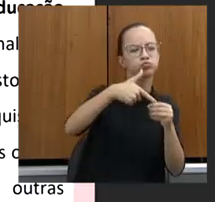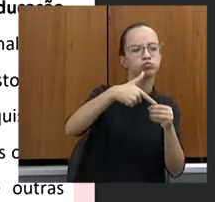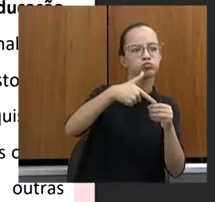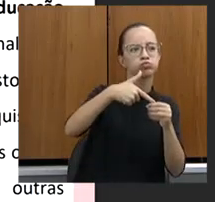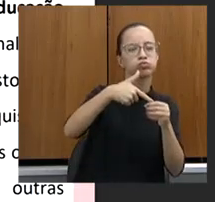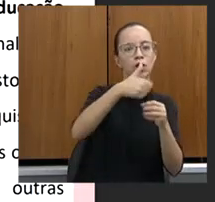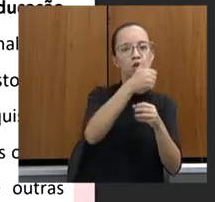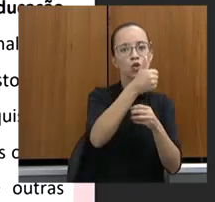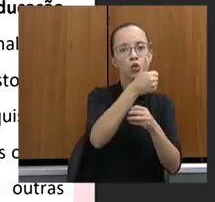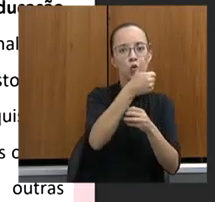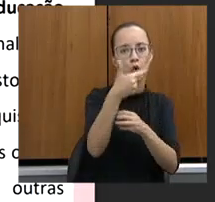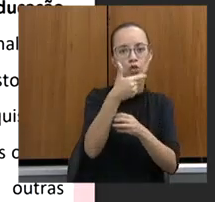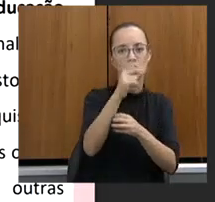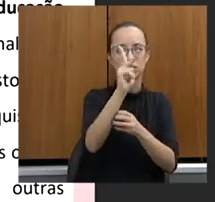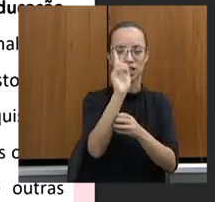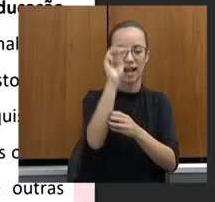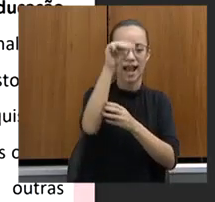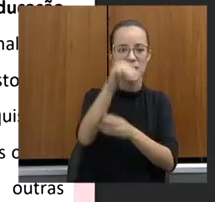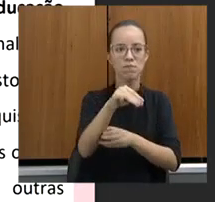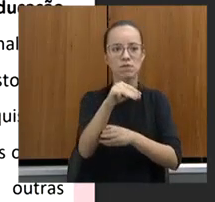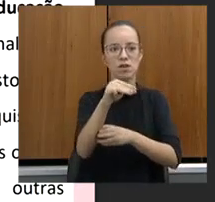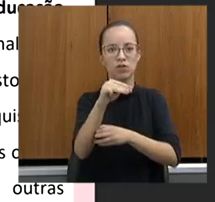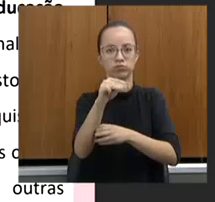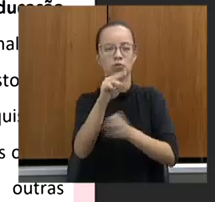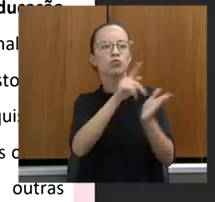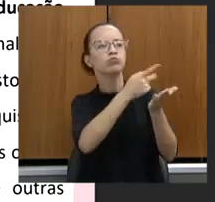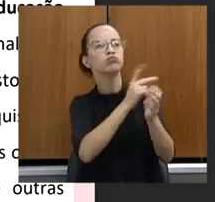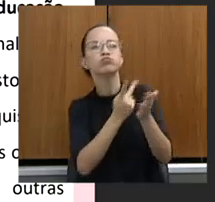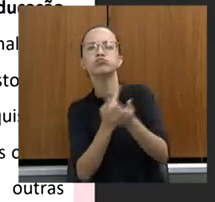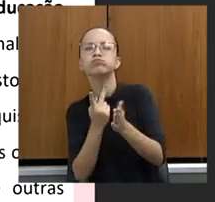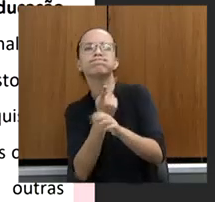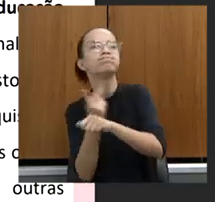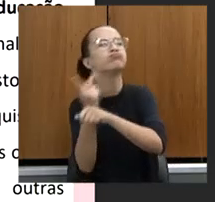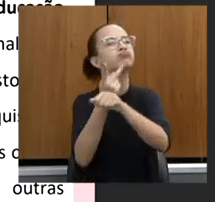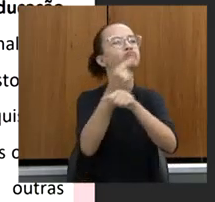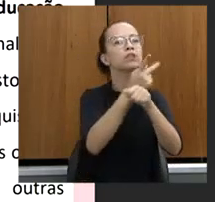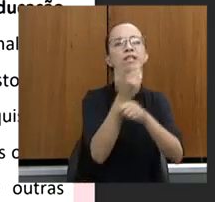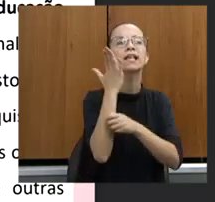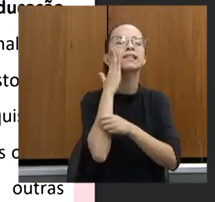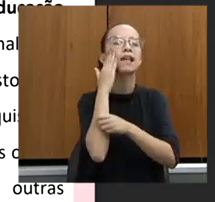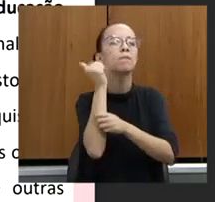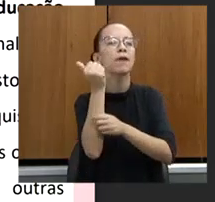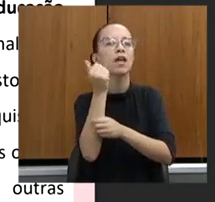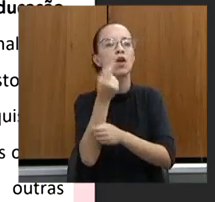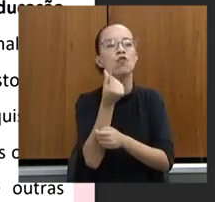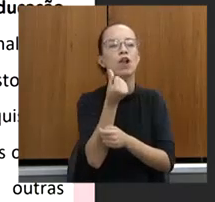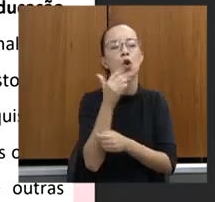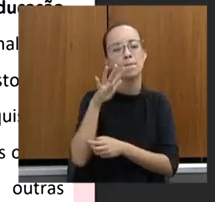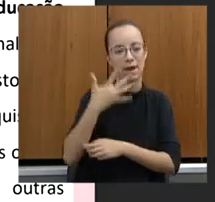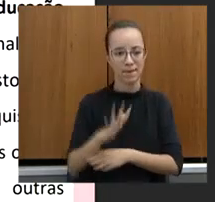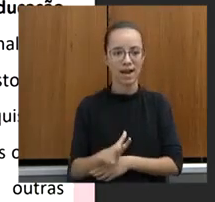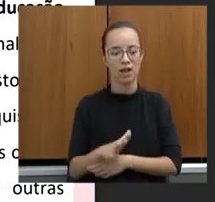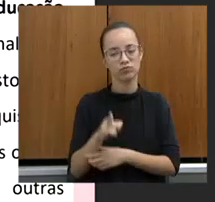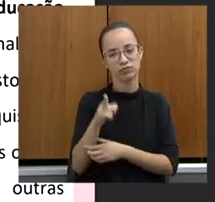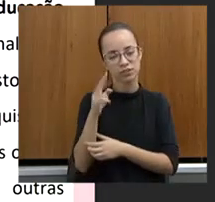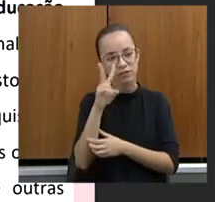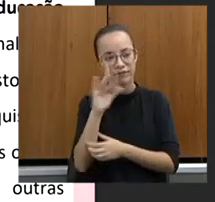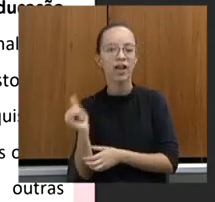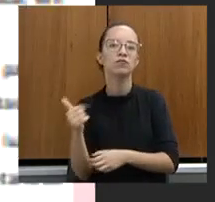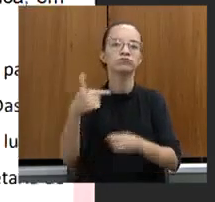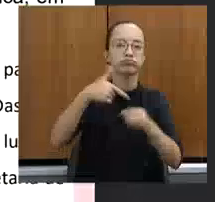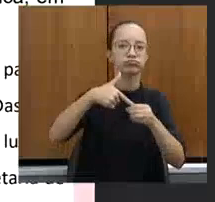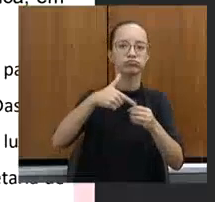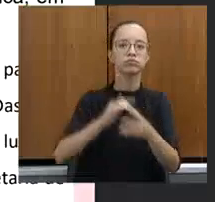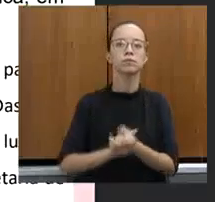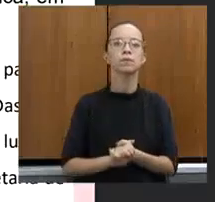raio de até 12 km no posto de gasolina que tá Praticando o menor preço e você tem uma opção de encher o tanque Lá próximo